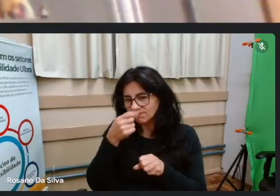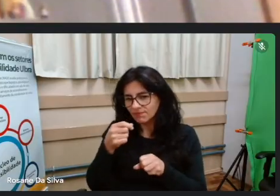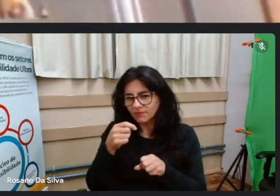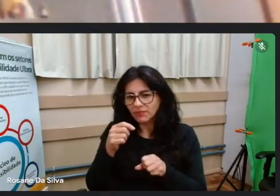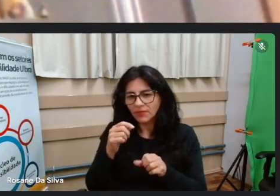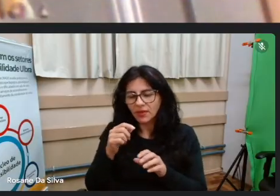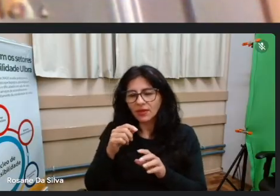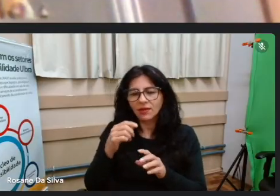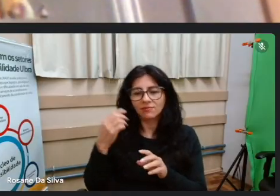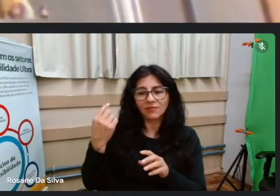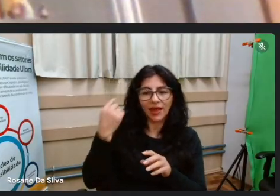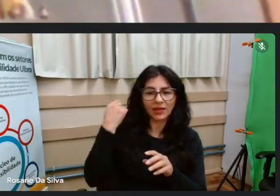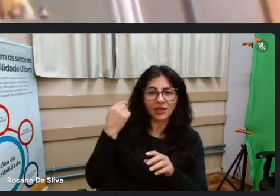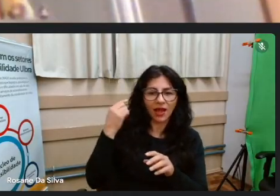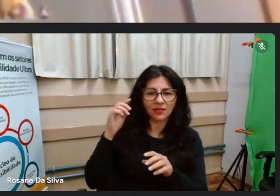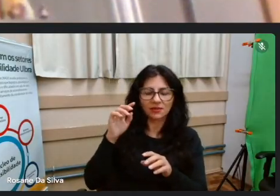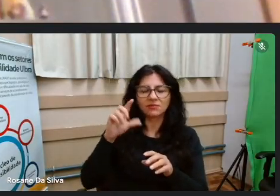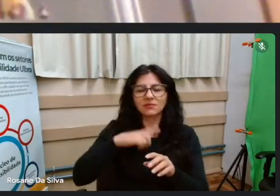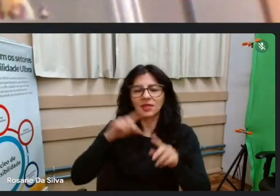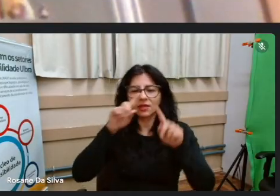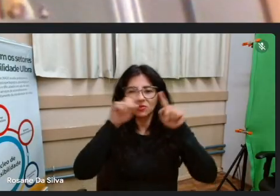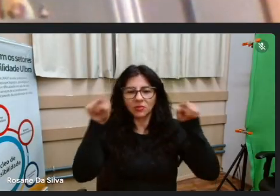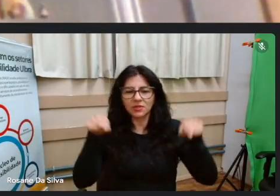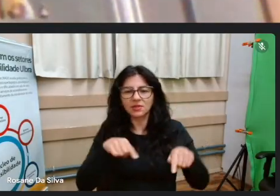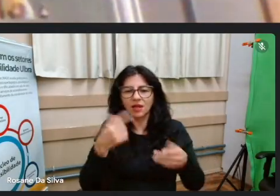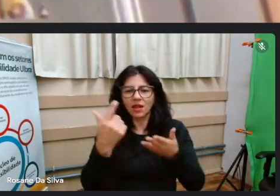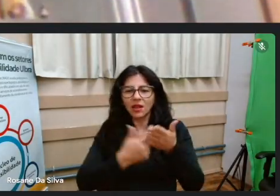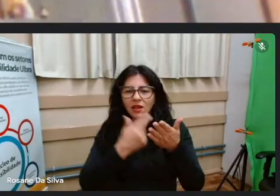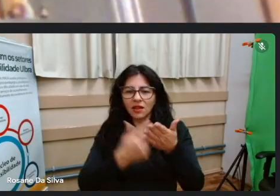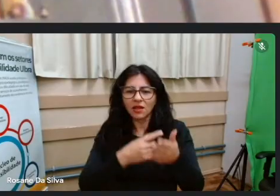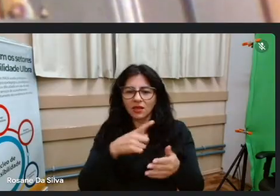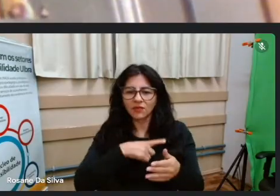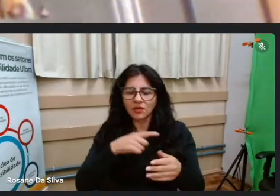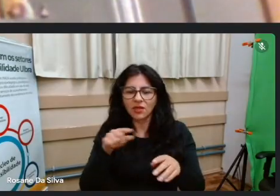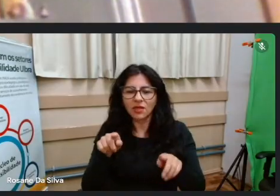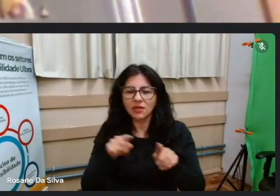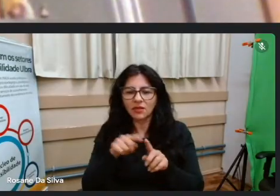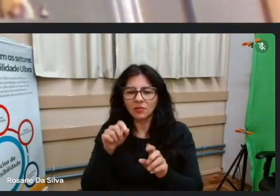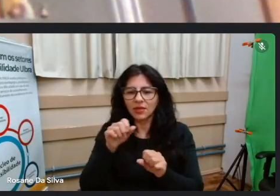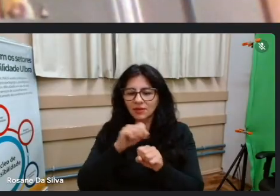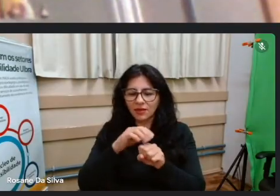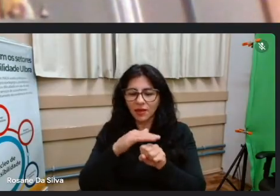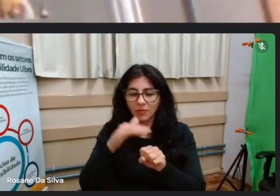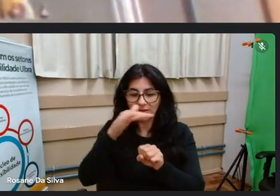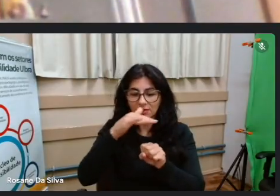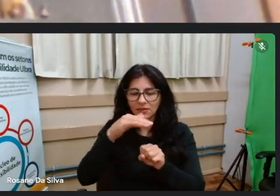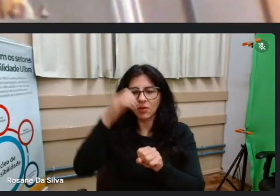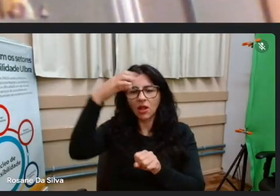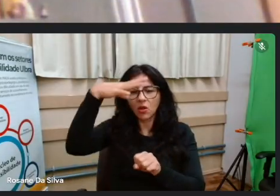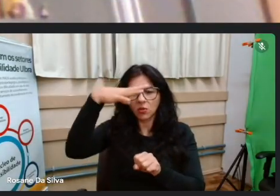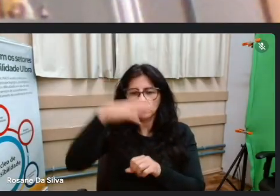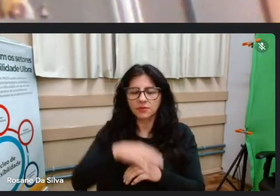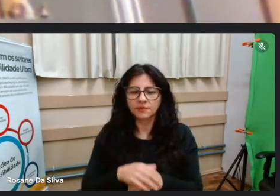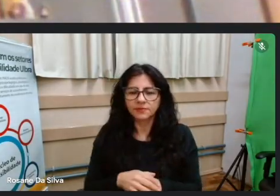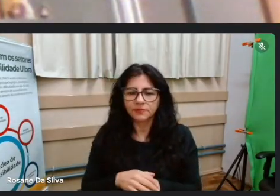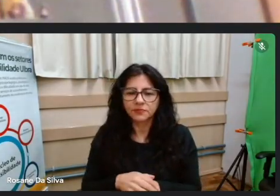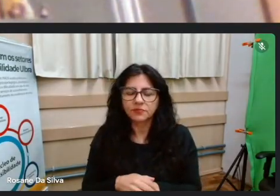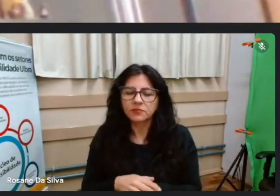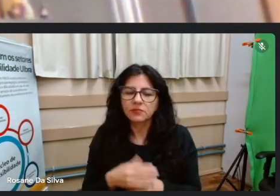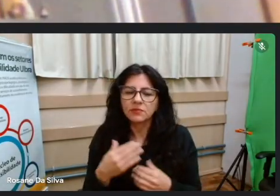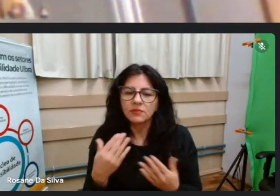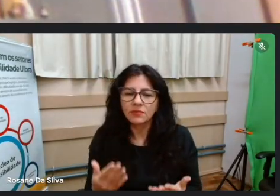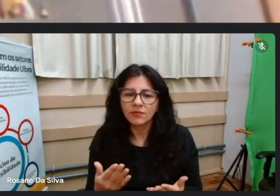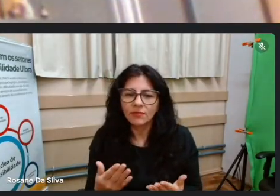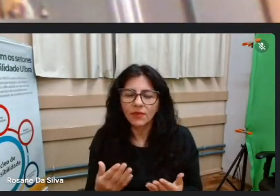estante com livros e acima da minha cabeça uma luminária certo então eu como dizia